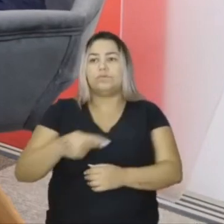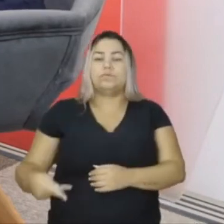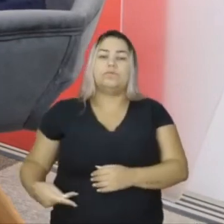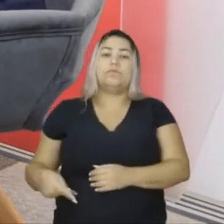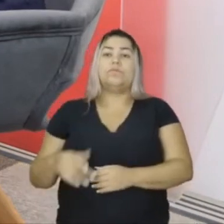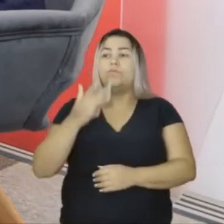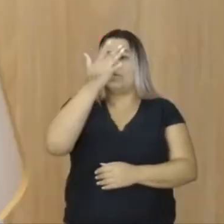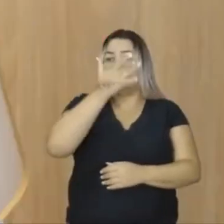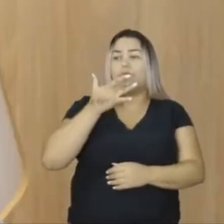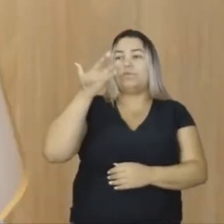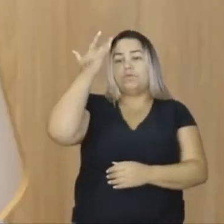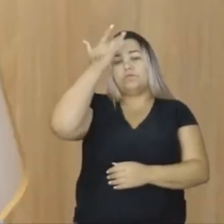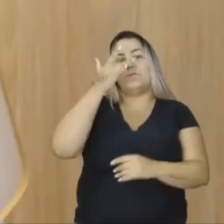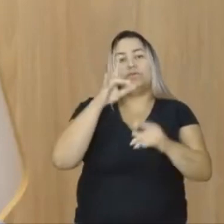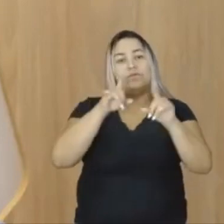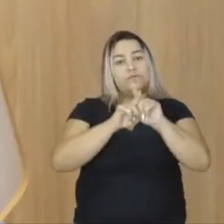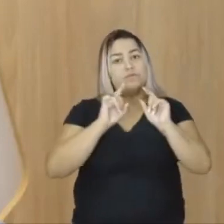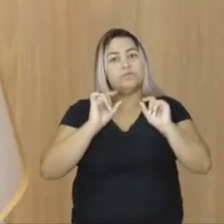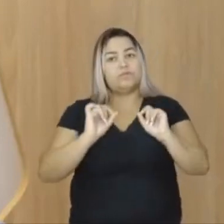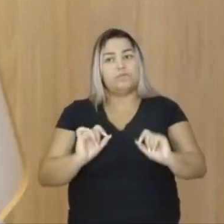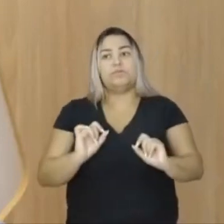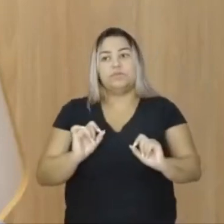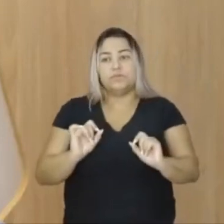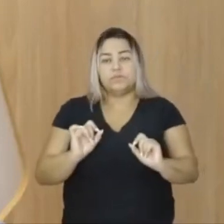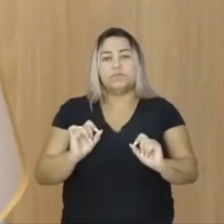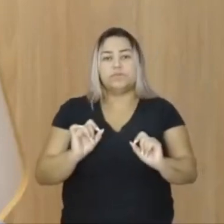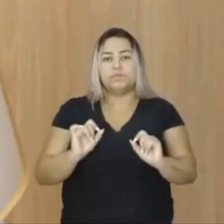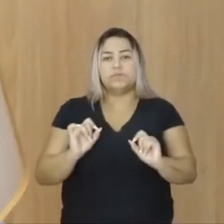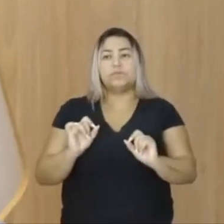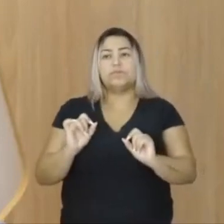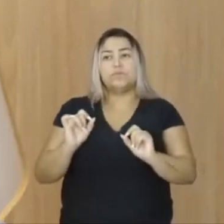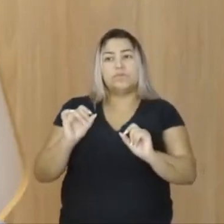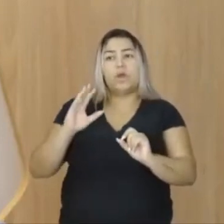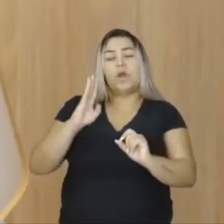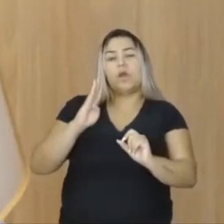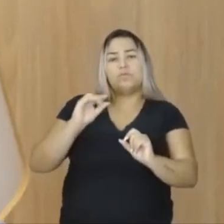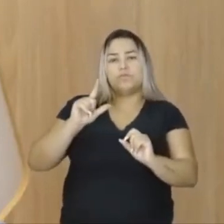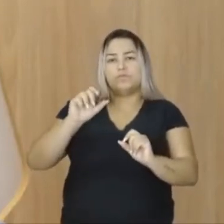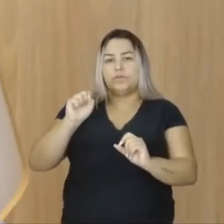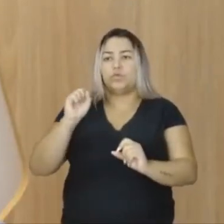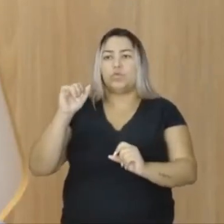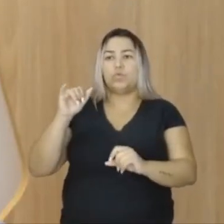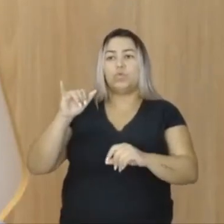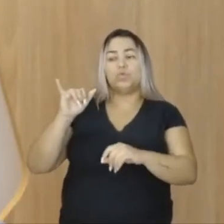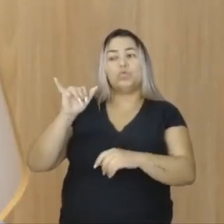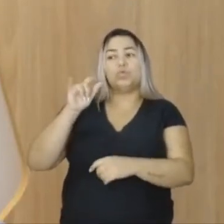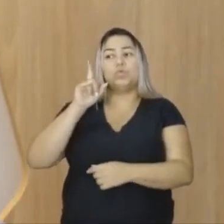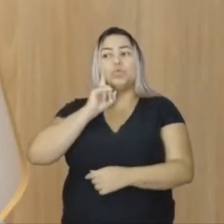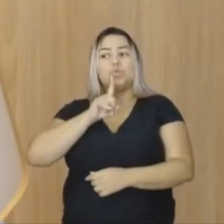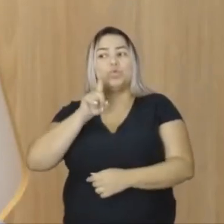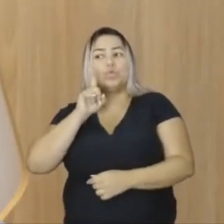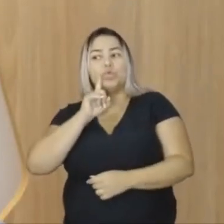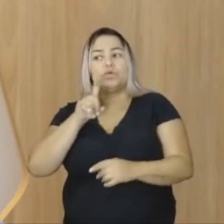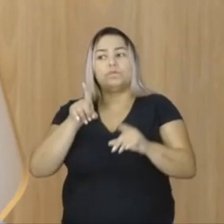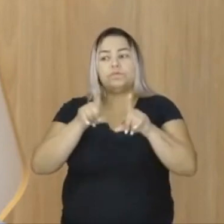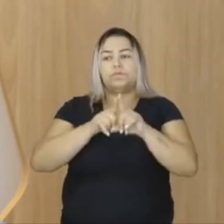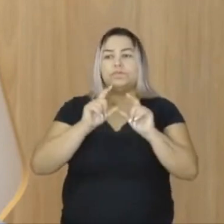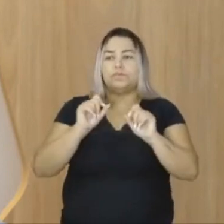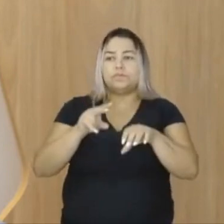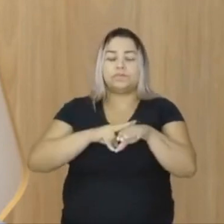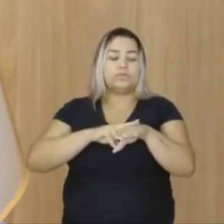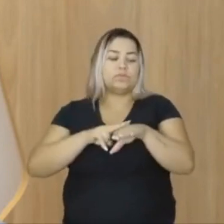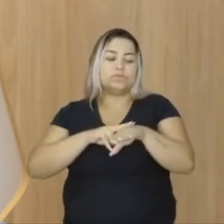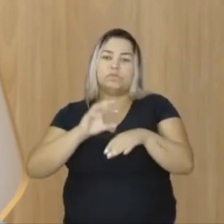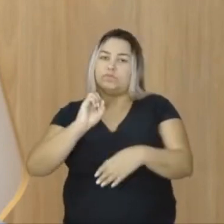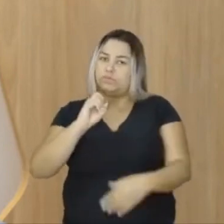na abertura da ONU, foram à Bolsa de Nova York e lançou título da dívida pública verde. Ou